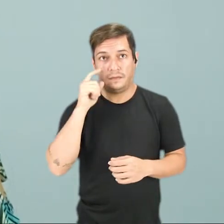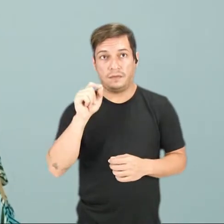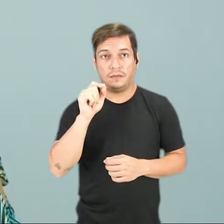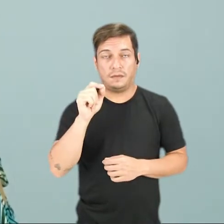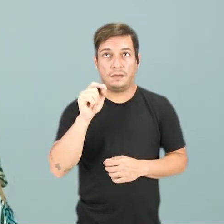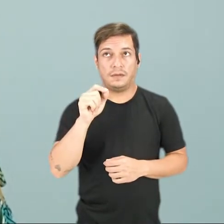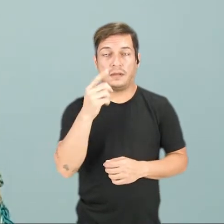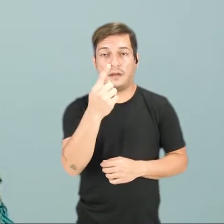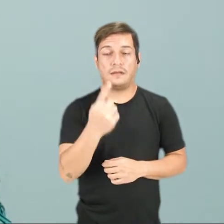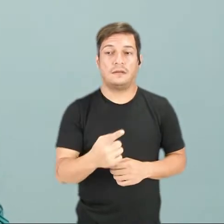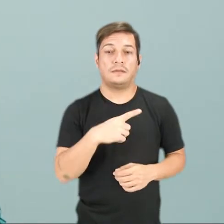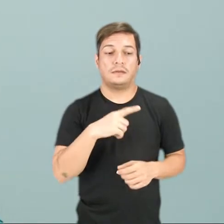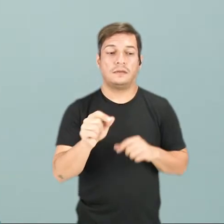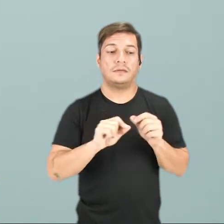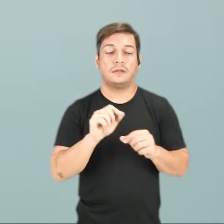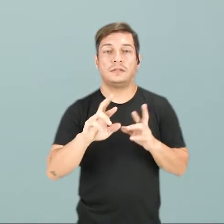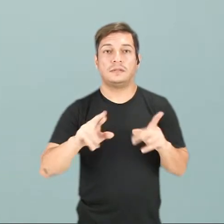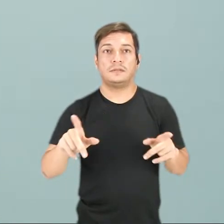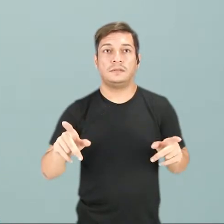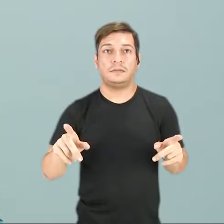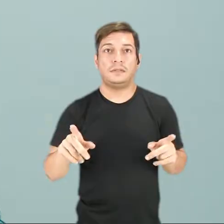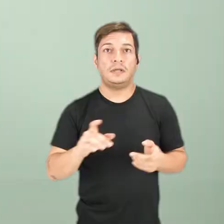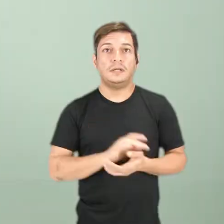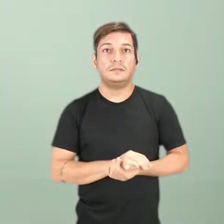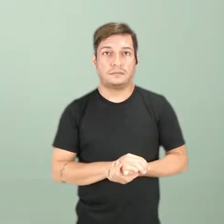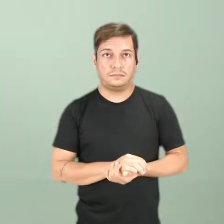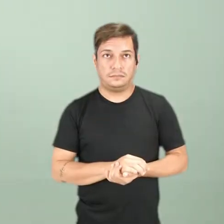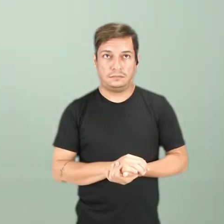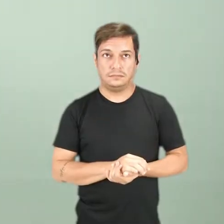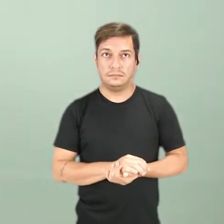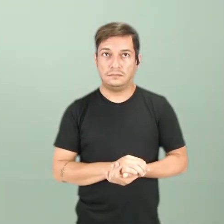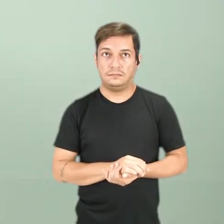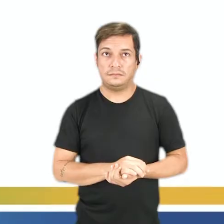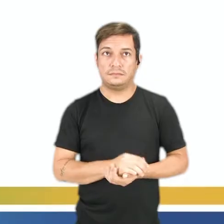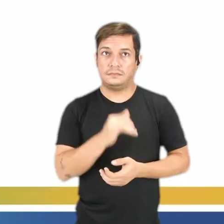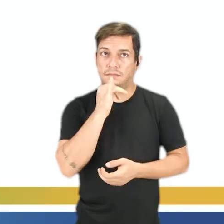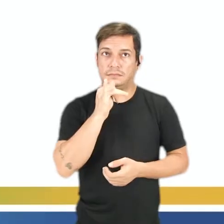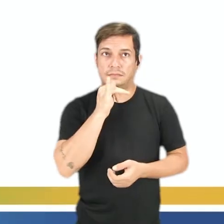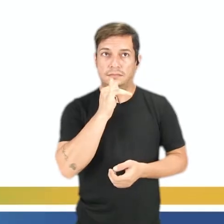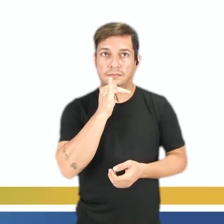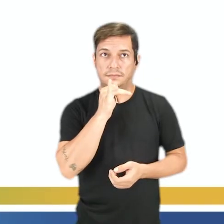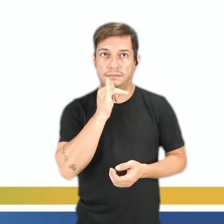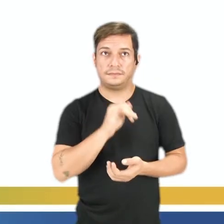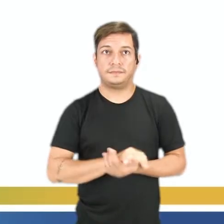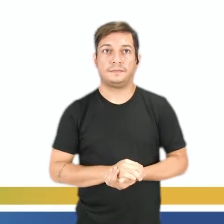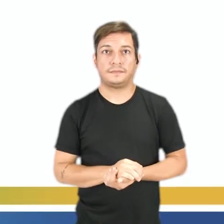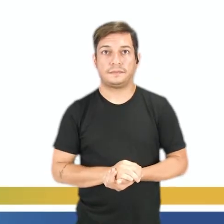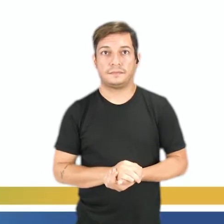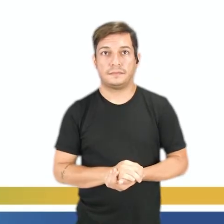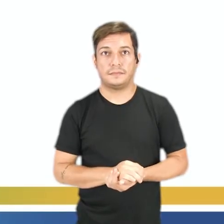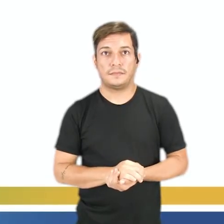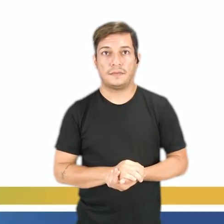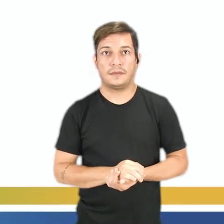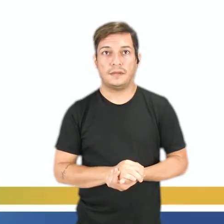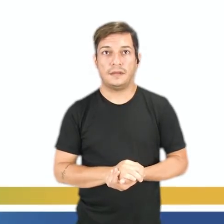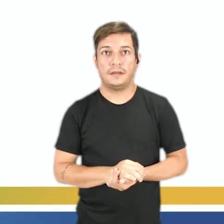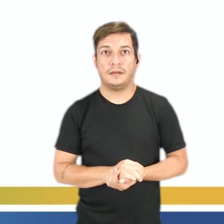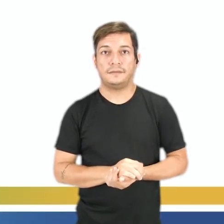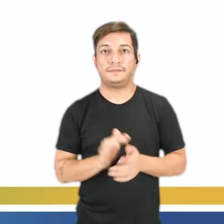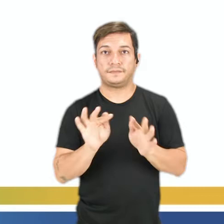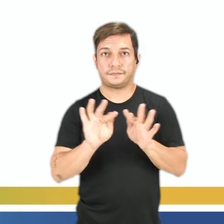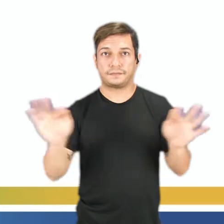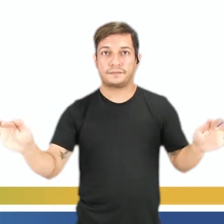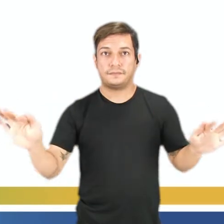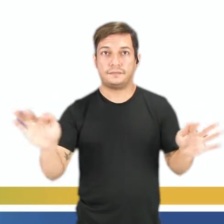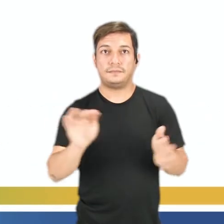Cada um tem a sua forma diferente. Vamos ver um exemplo aí. Eu tenho aí essa imagem, né?